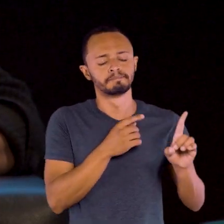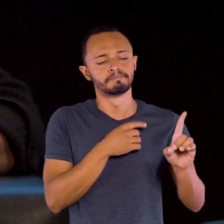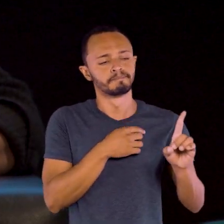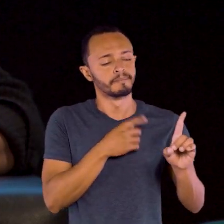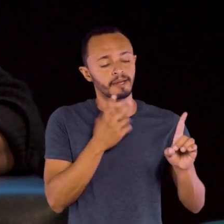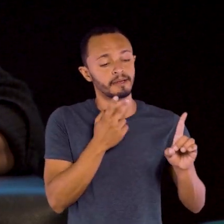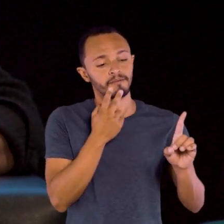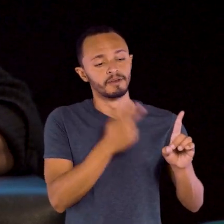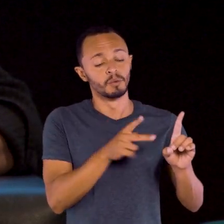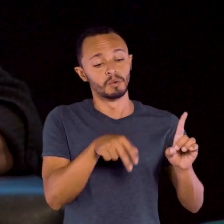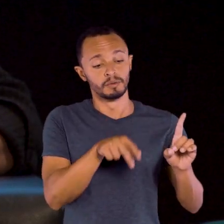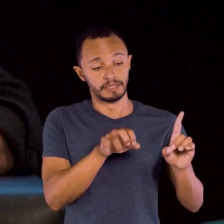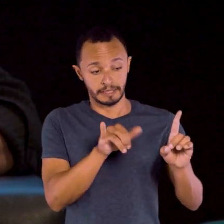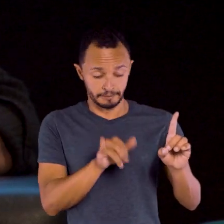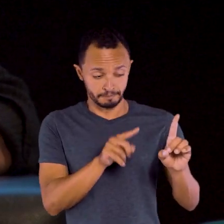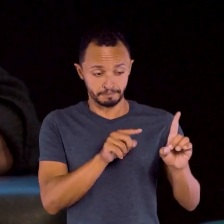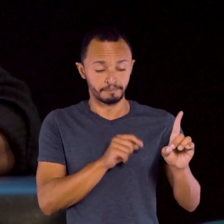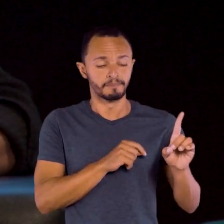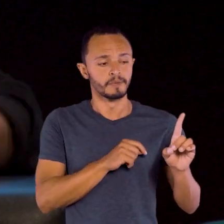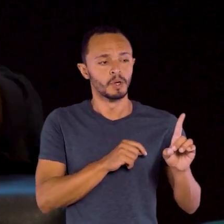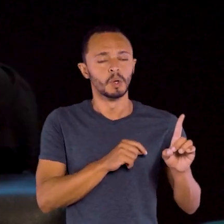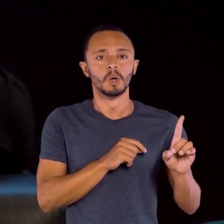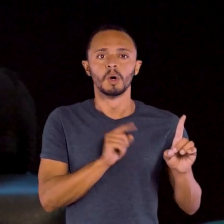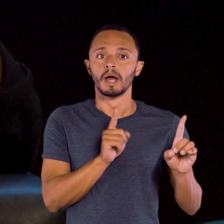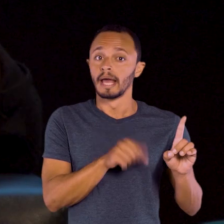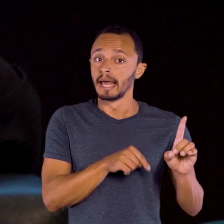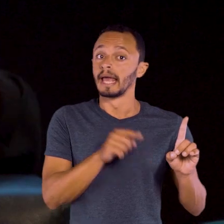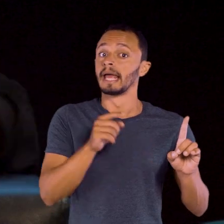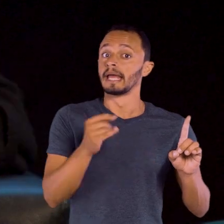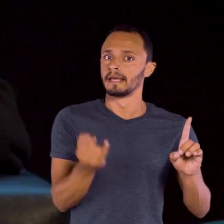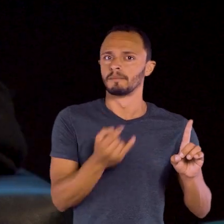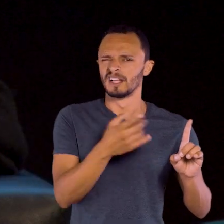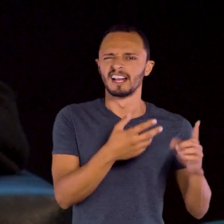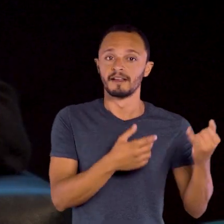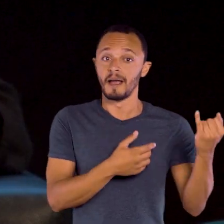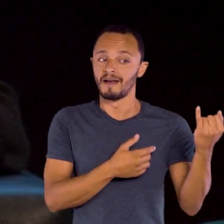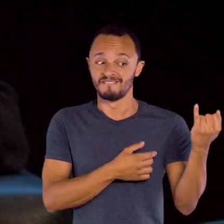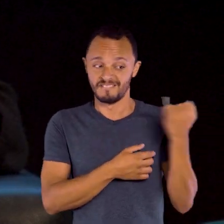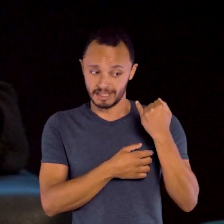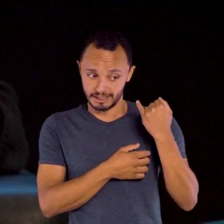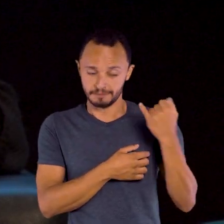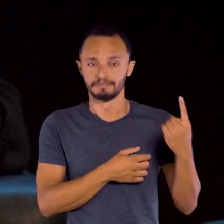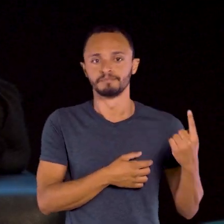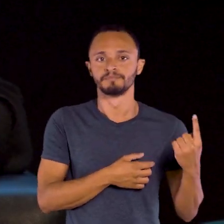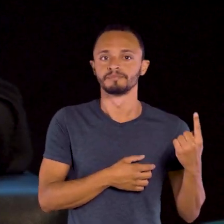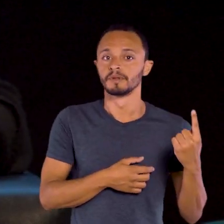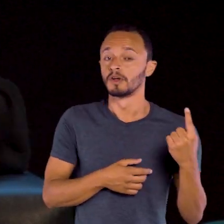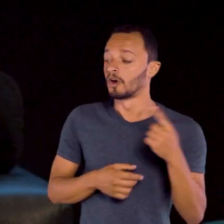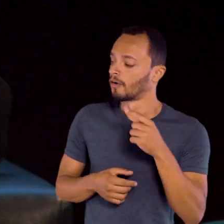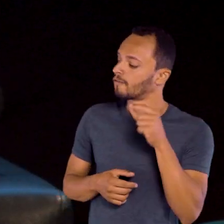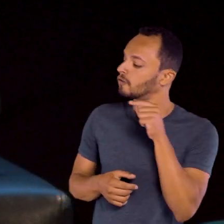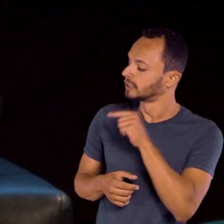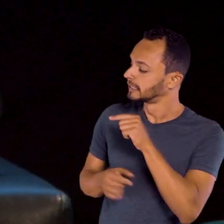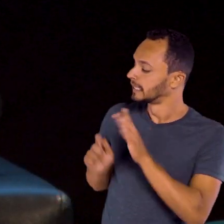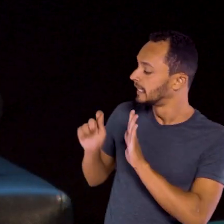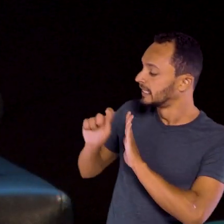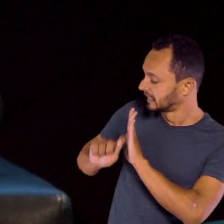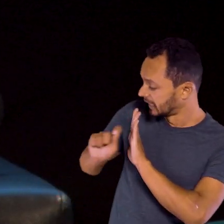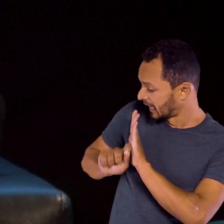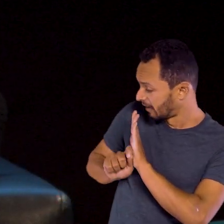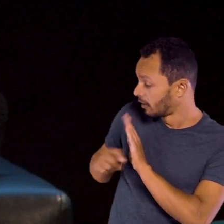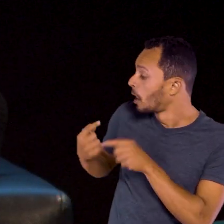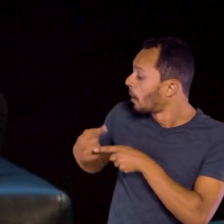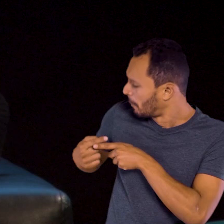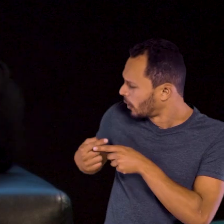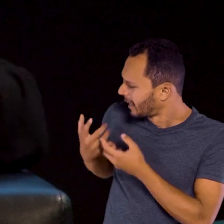e ele falou assim, olha, ele foi mais uma pessoa que me disse isso, né? O que você escreve não é porque você